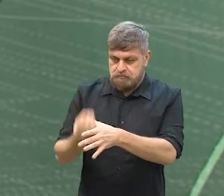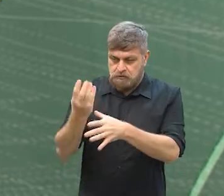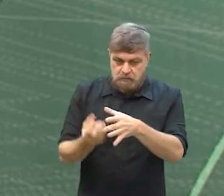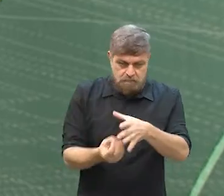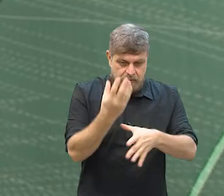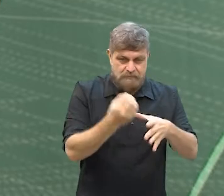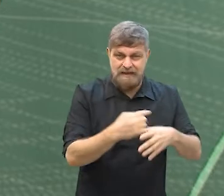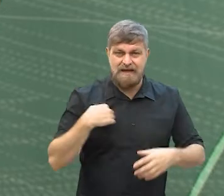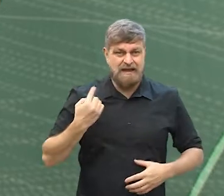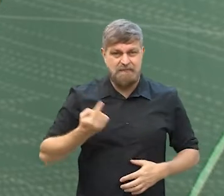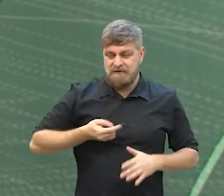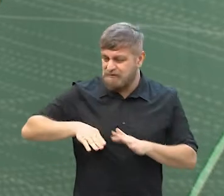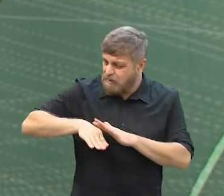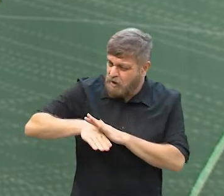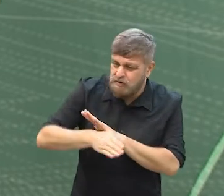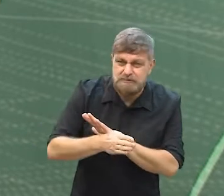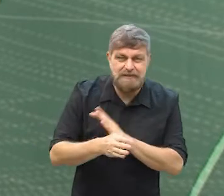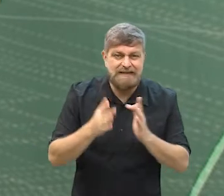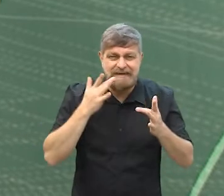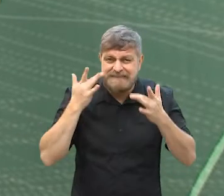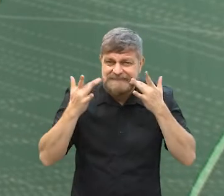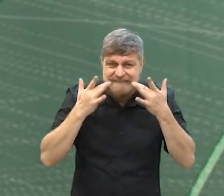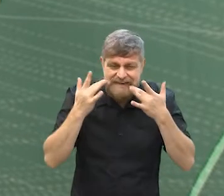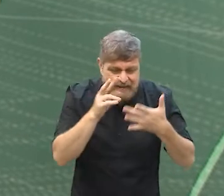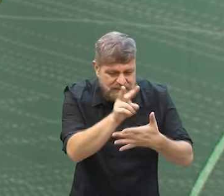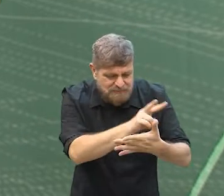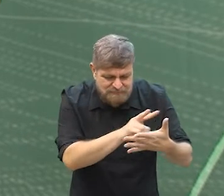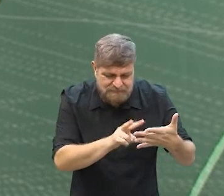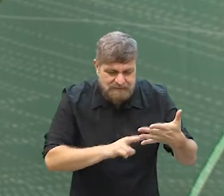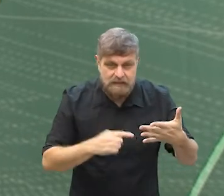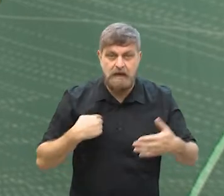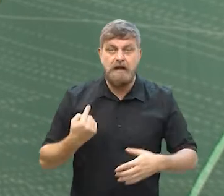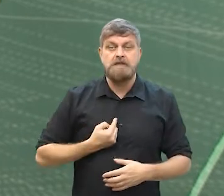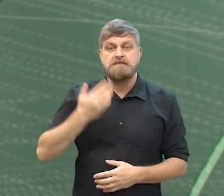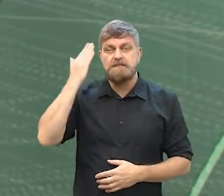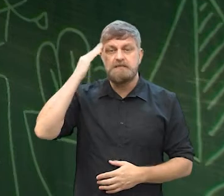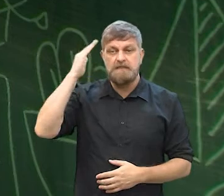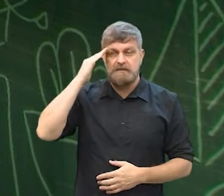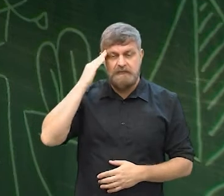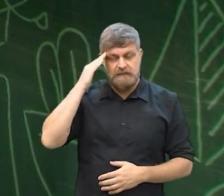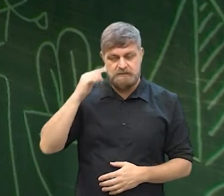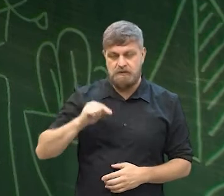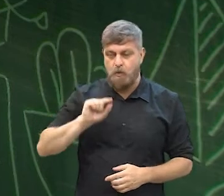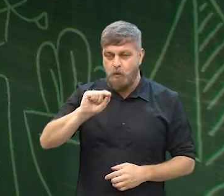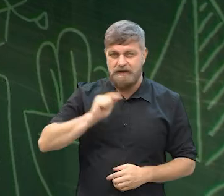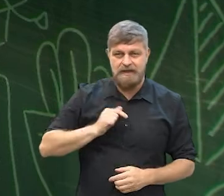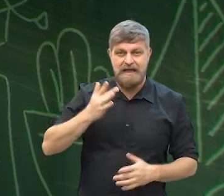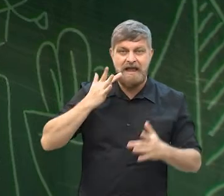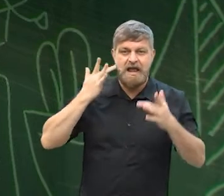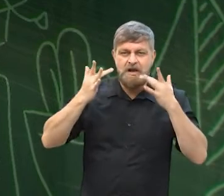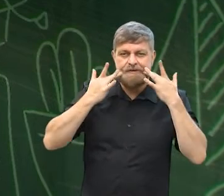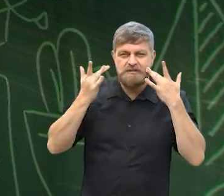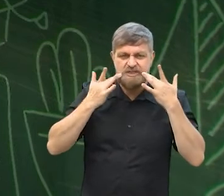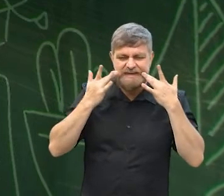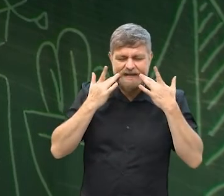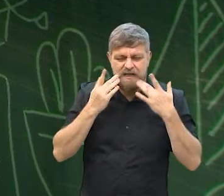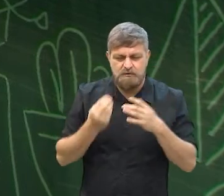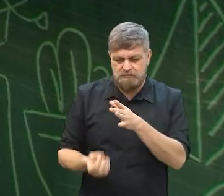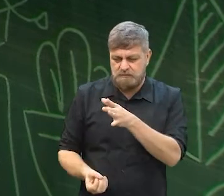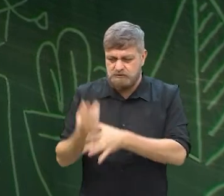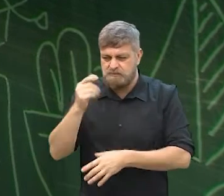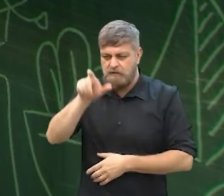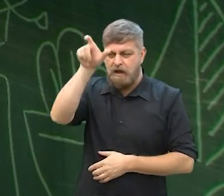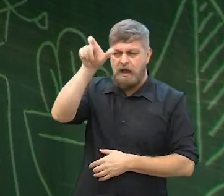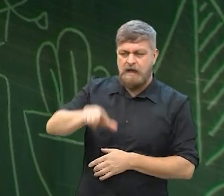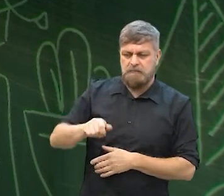gente não tem essa mania de ler obras teatrais. É verdade. A gente entende que quando uma obra teatral é criada, quando um